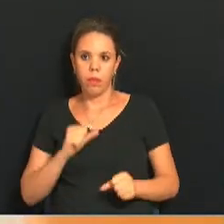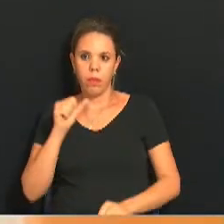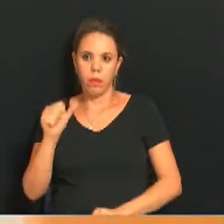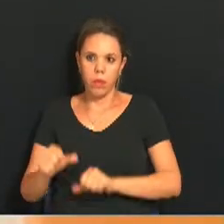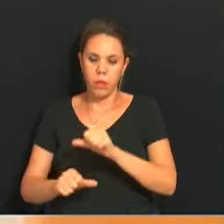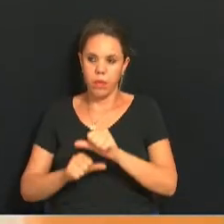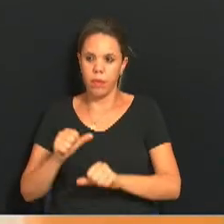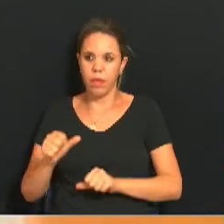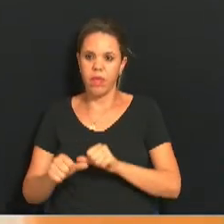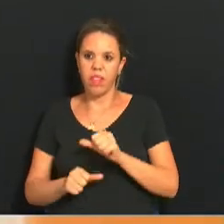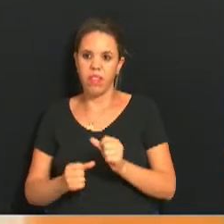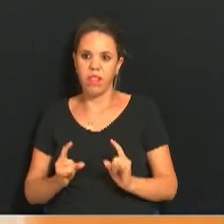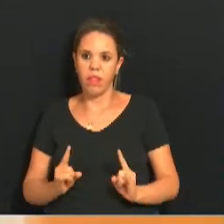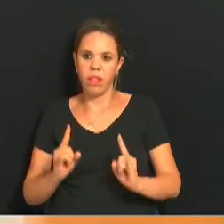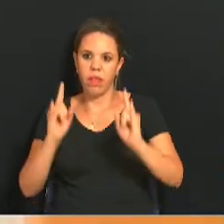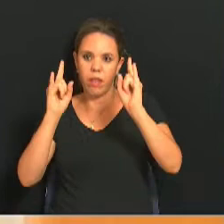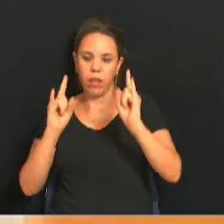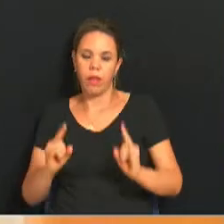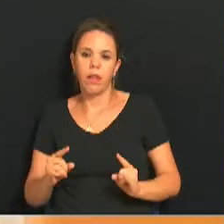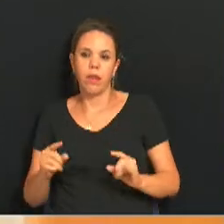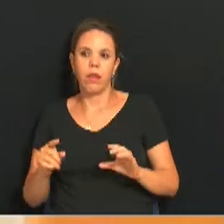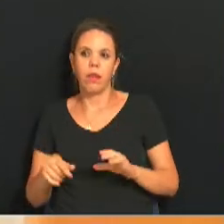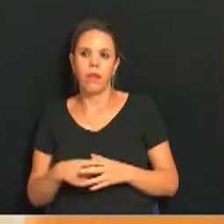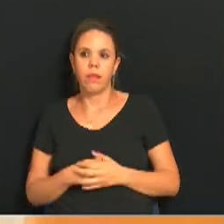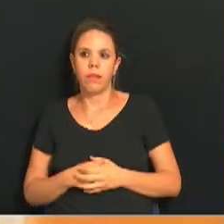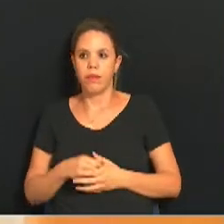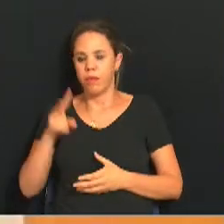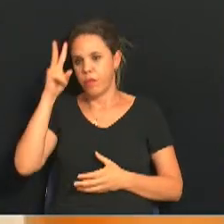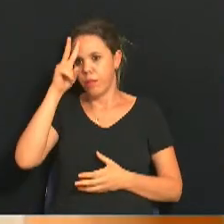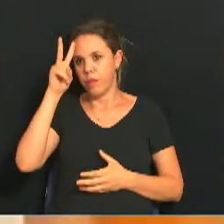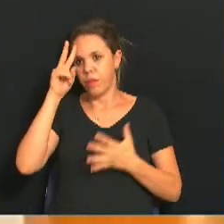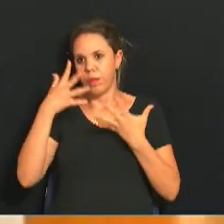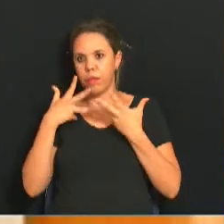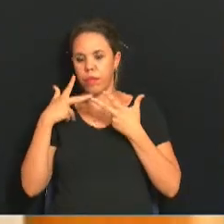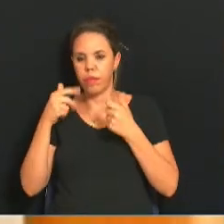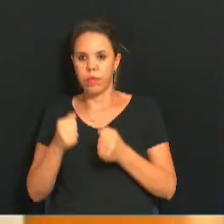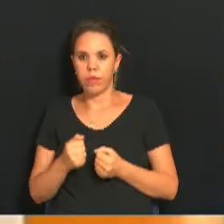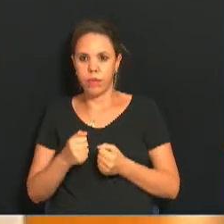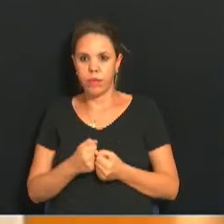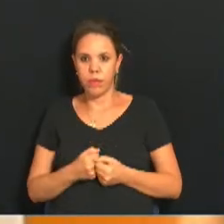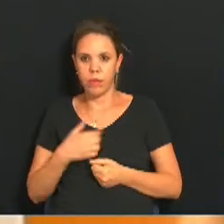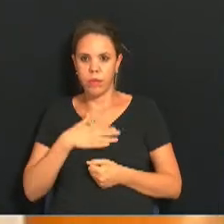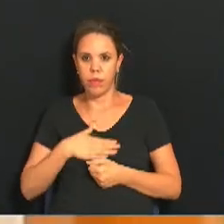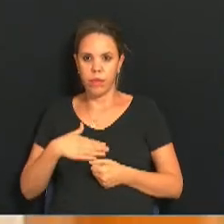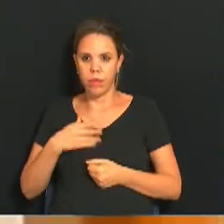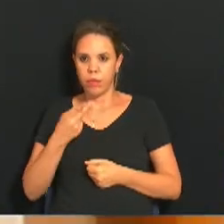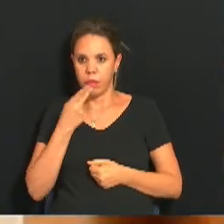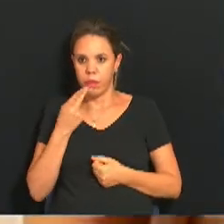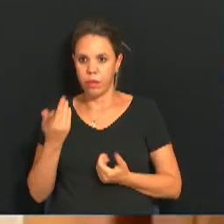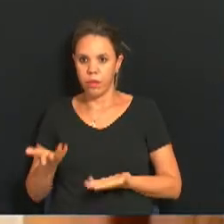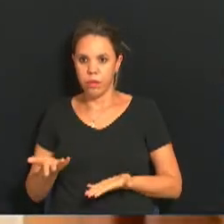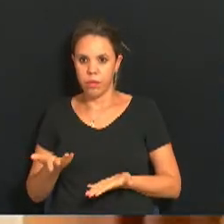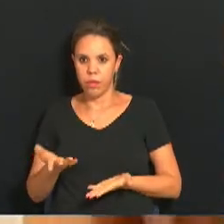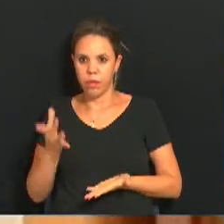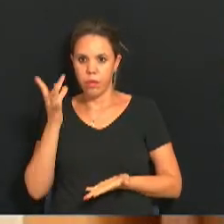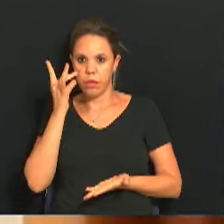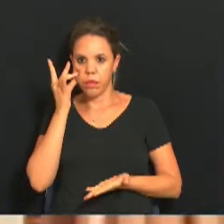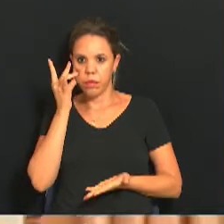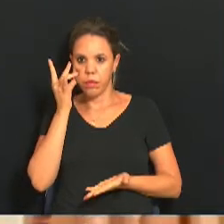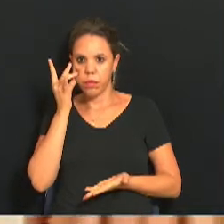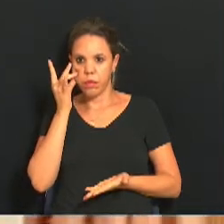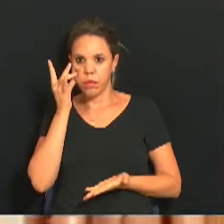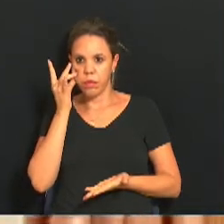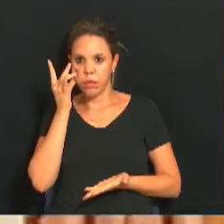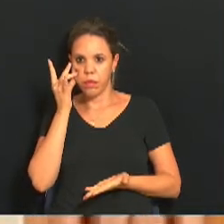ali no prédio do relógio pré-história maravilhoso e assim eu gostaria de falar algo que eu 16 ou